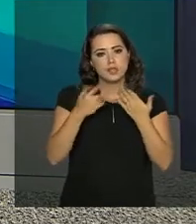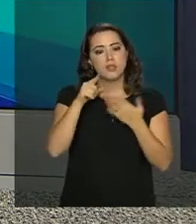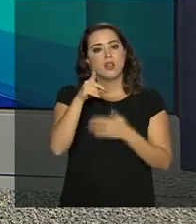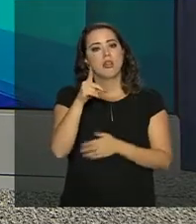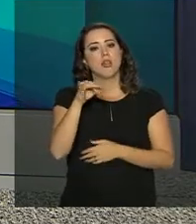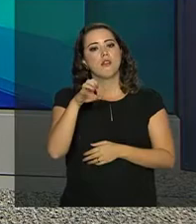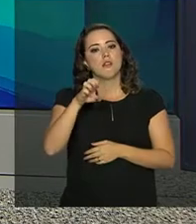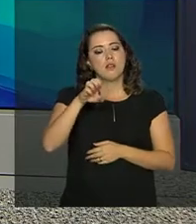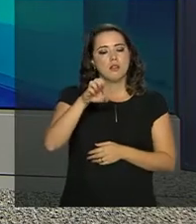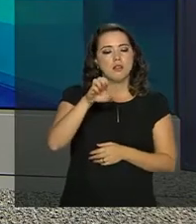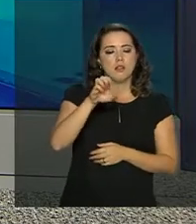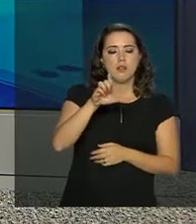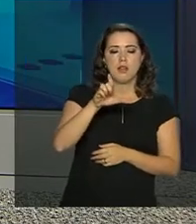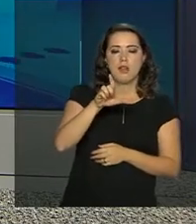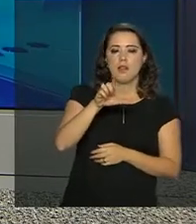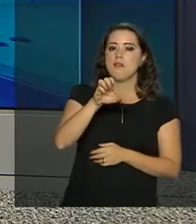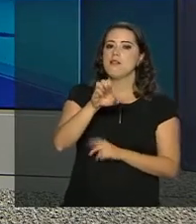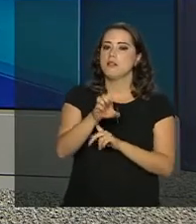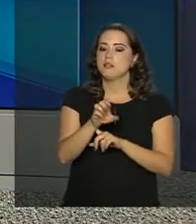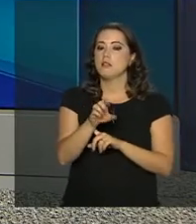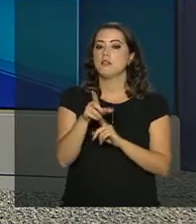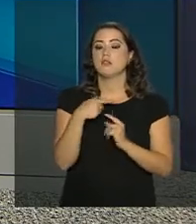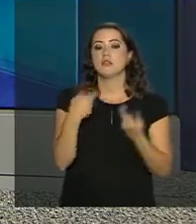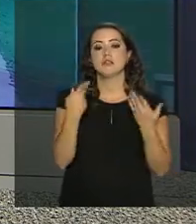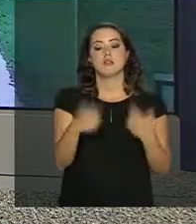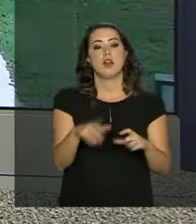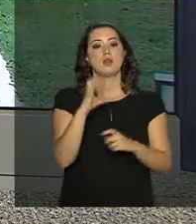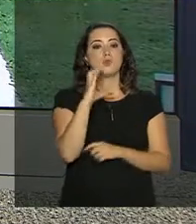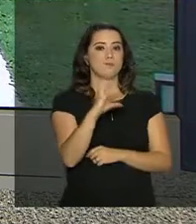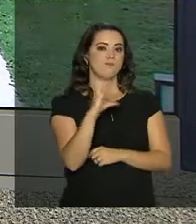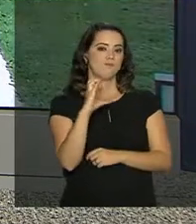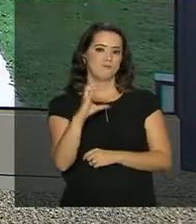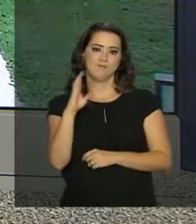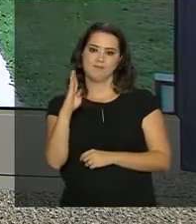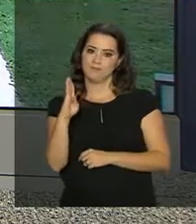Daniele Popov, que está no Centro Cultural Banco do Brasil,